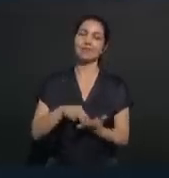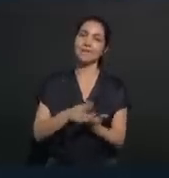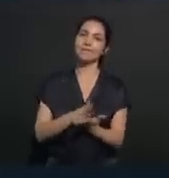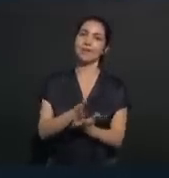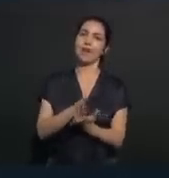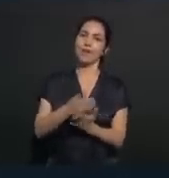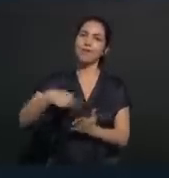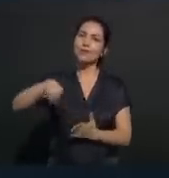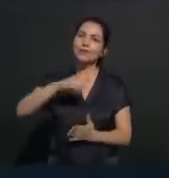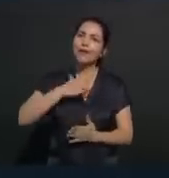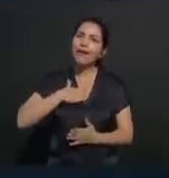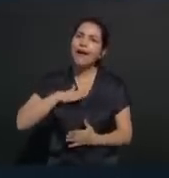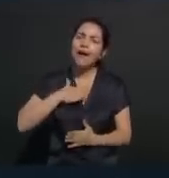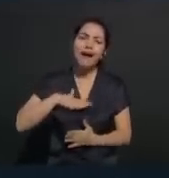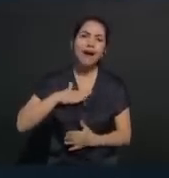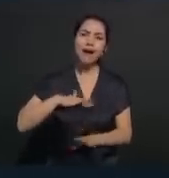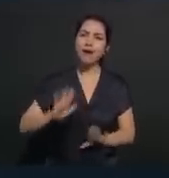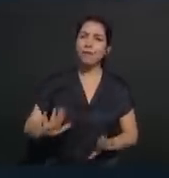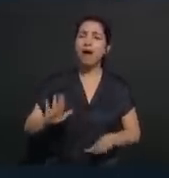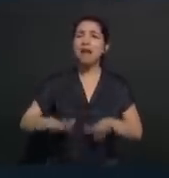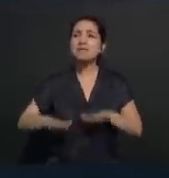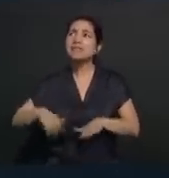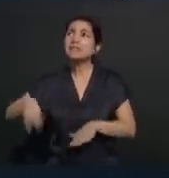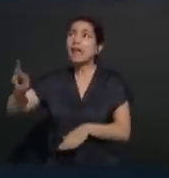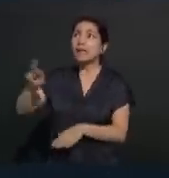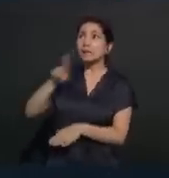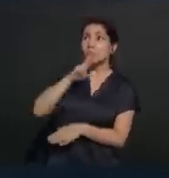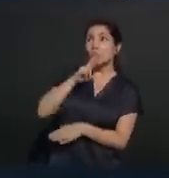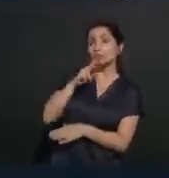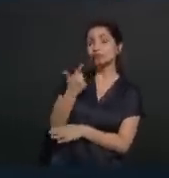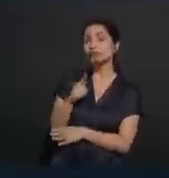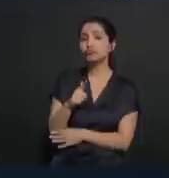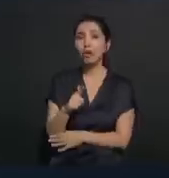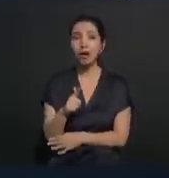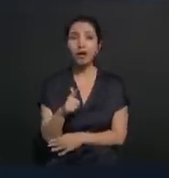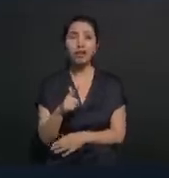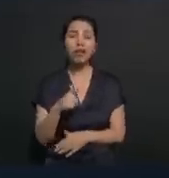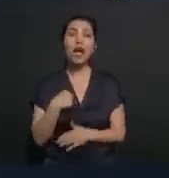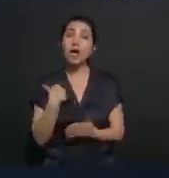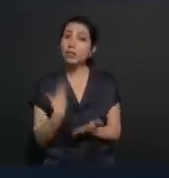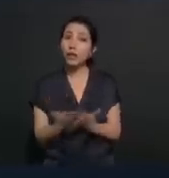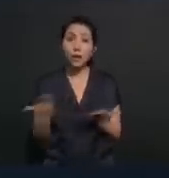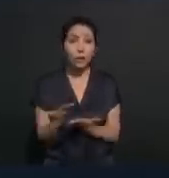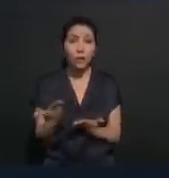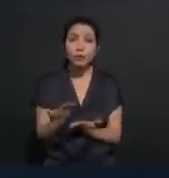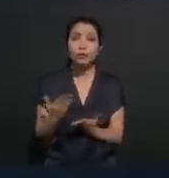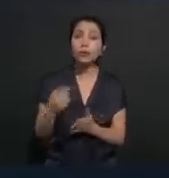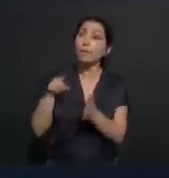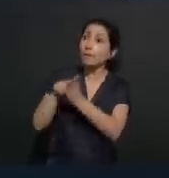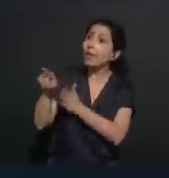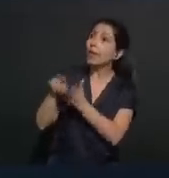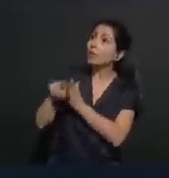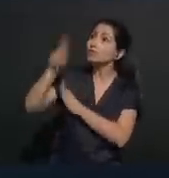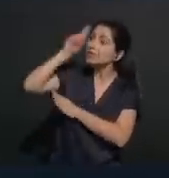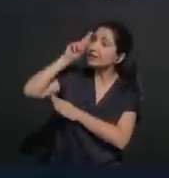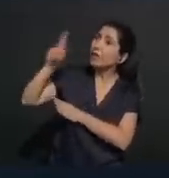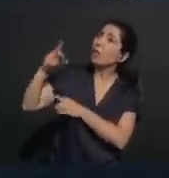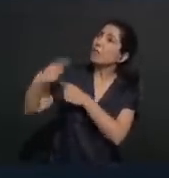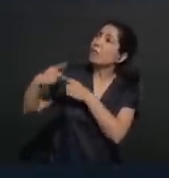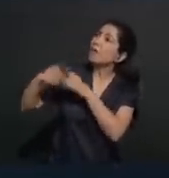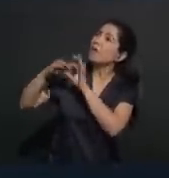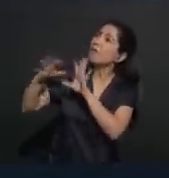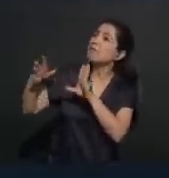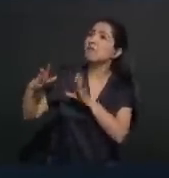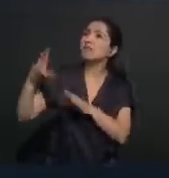Calma. Não procura resposta não, que não vai ter. Eu estou procurando umas respostas. Senhor, por que que o Senhor permitiu? Porque